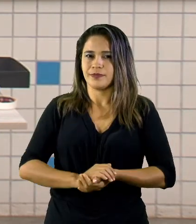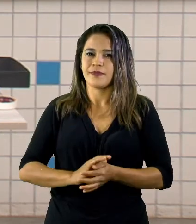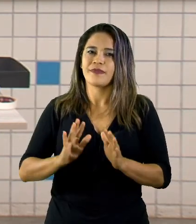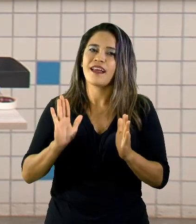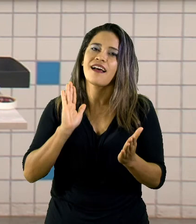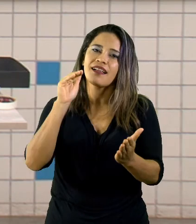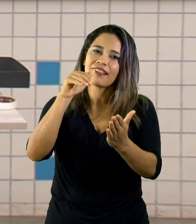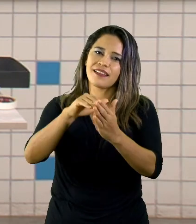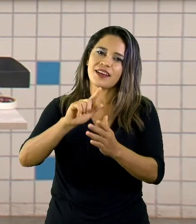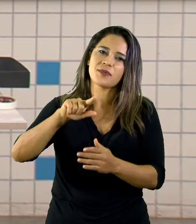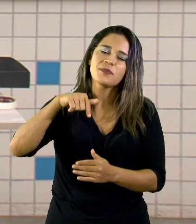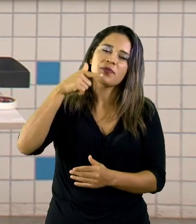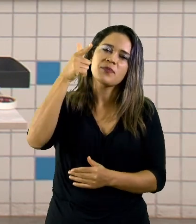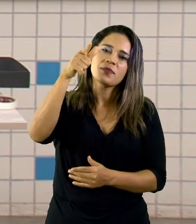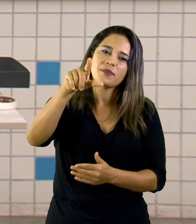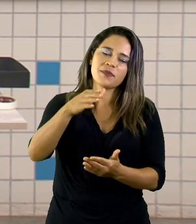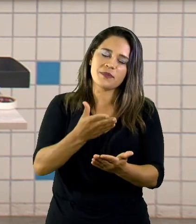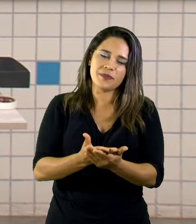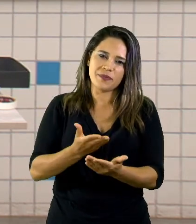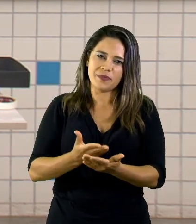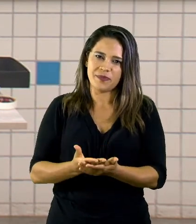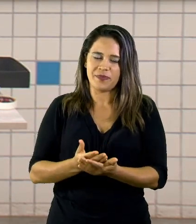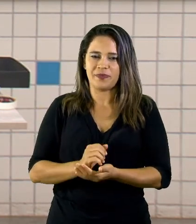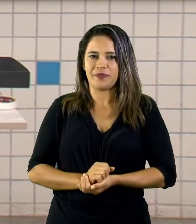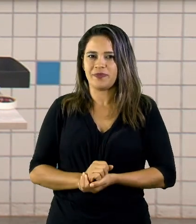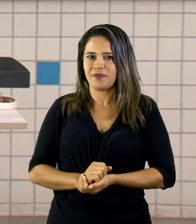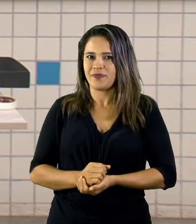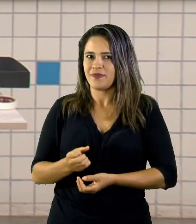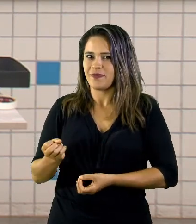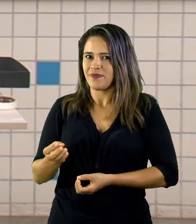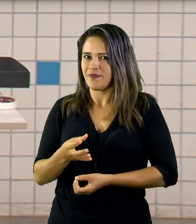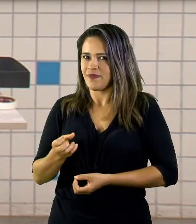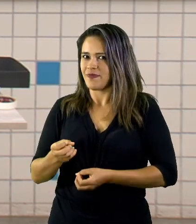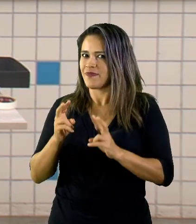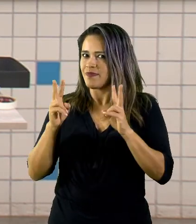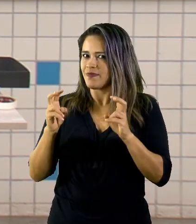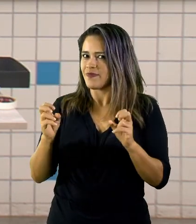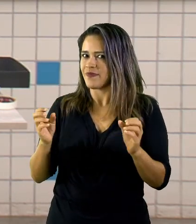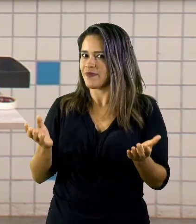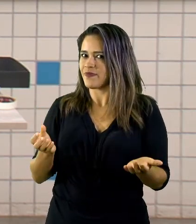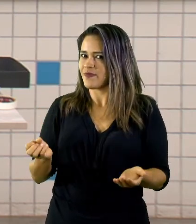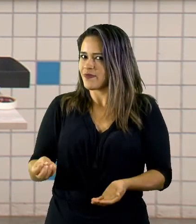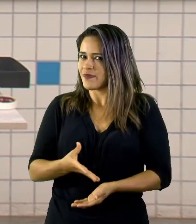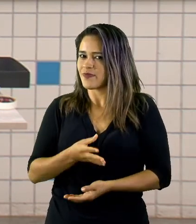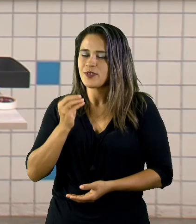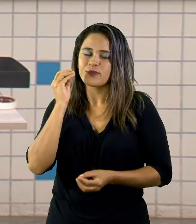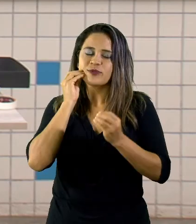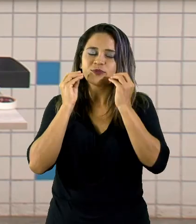nossa próxima aula, com muita novidade. Beijos.